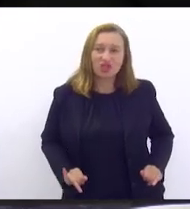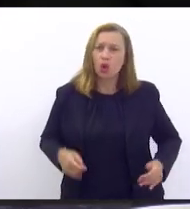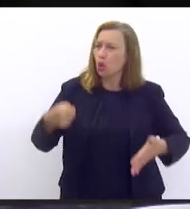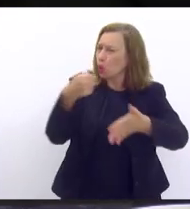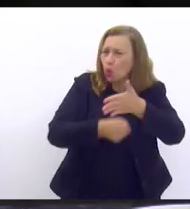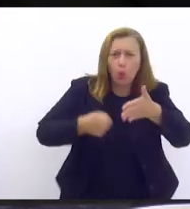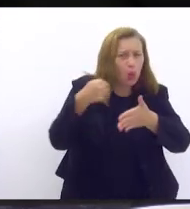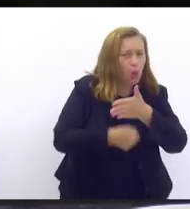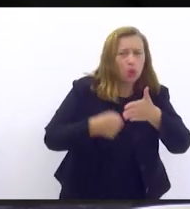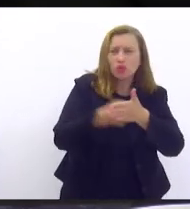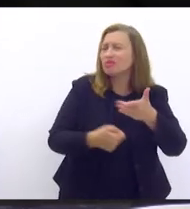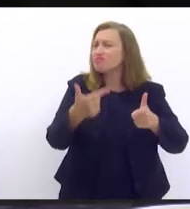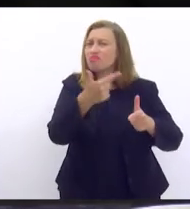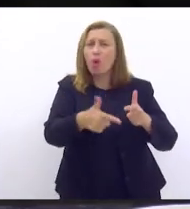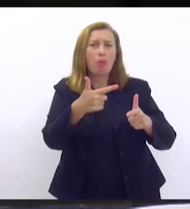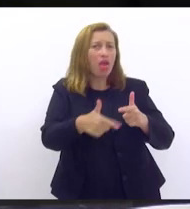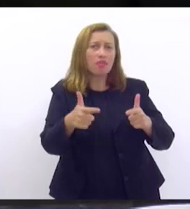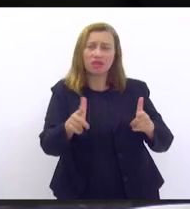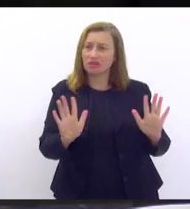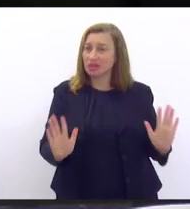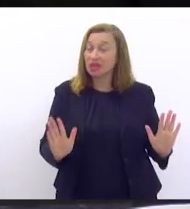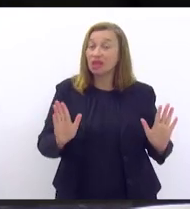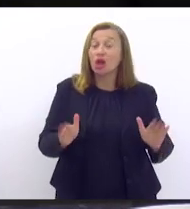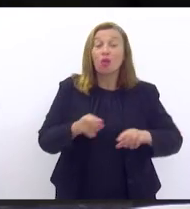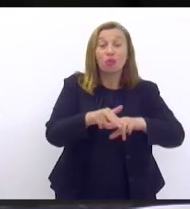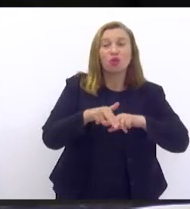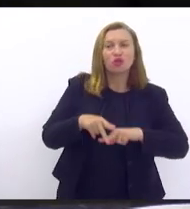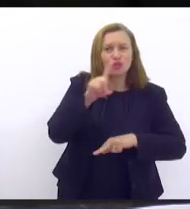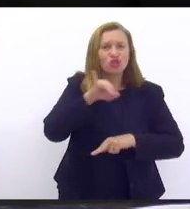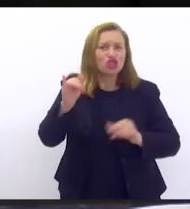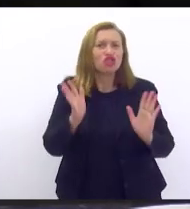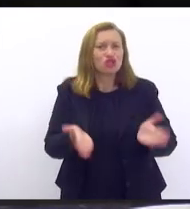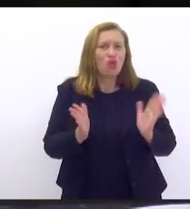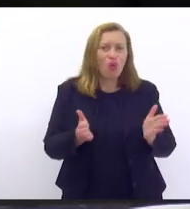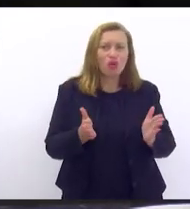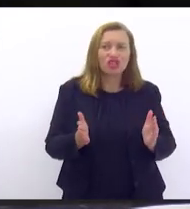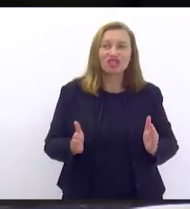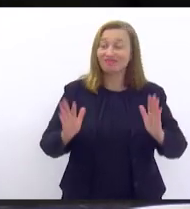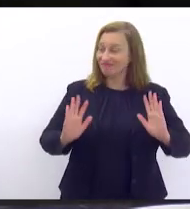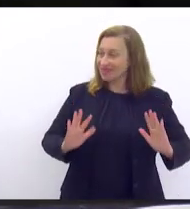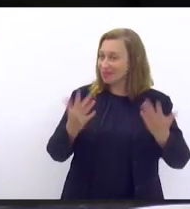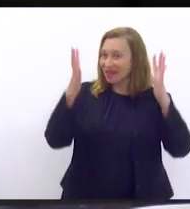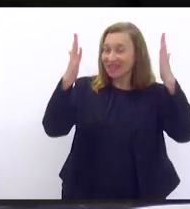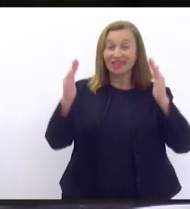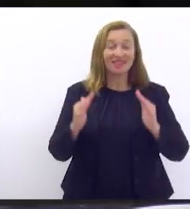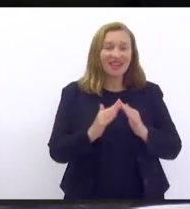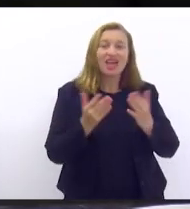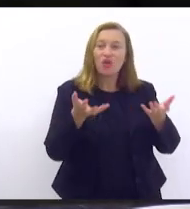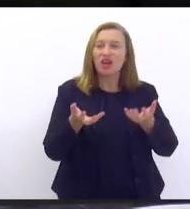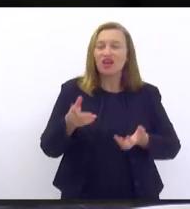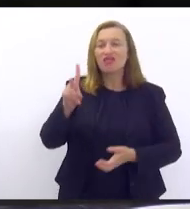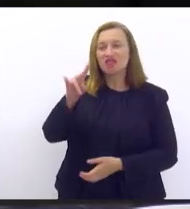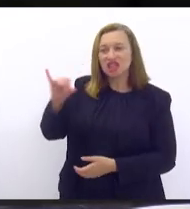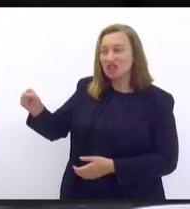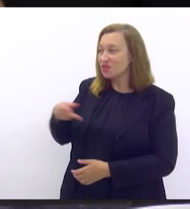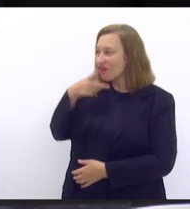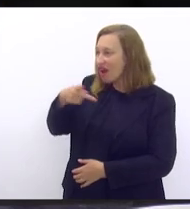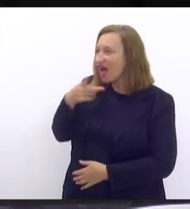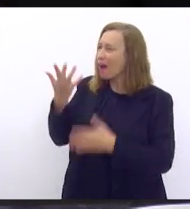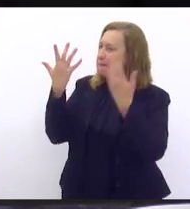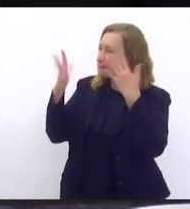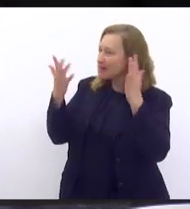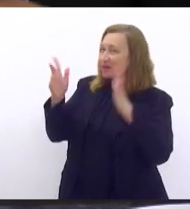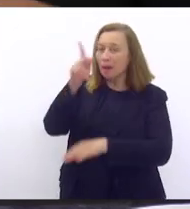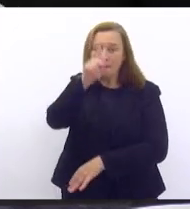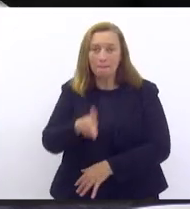lutas e seus problemas. Por isso, o dia de hoje se celebra aqui nesta casa. E eu quero dizer isso, Vinícius, saudando aqui ao